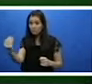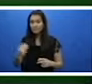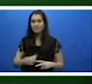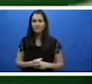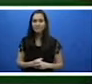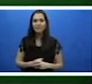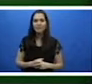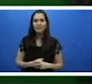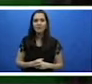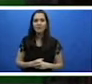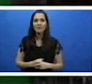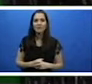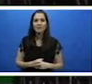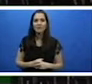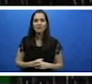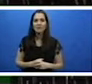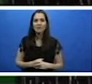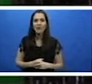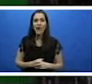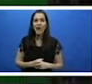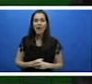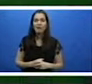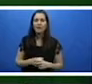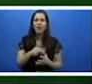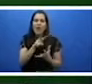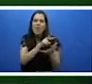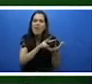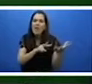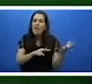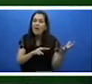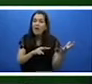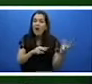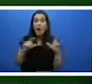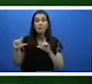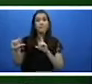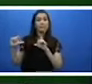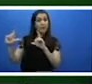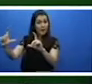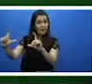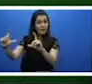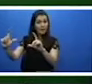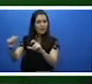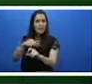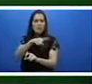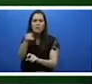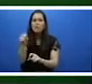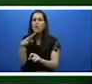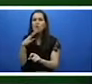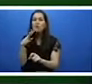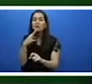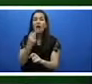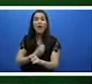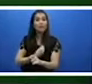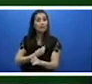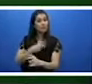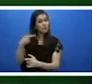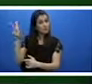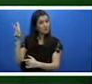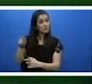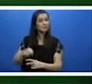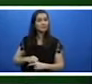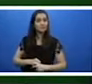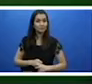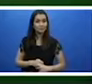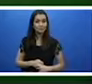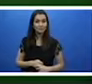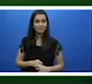observando. Lia as placas de identificação para conhecer um pouco sobre eles. Página 289.